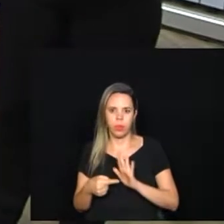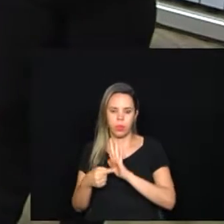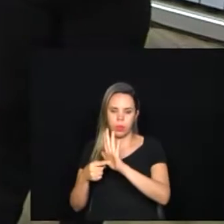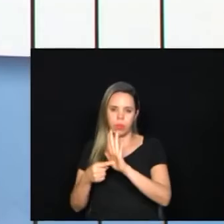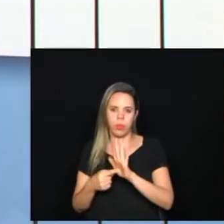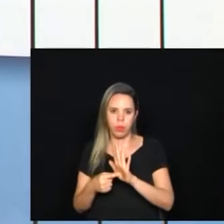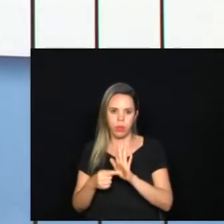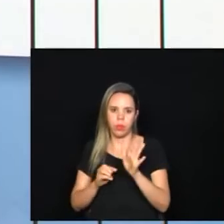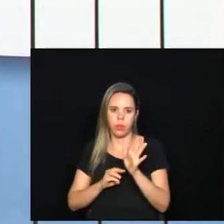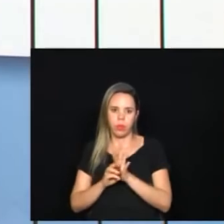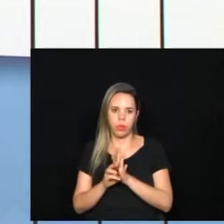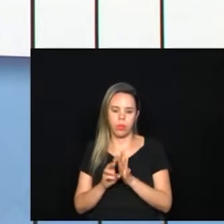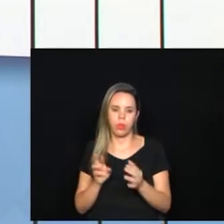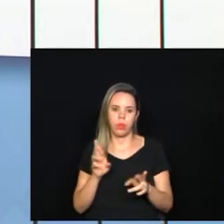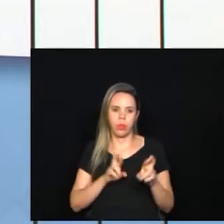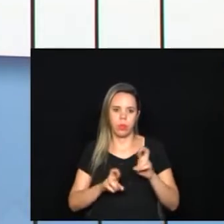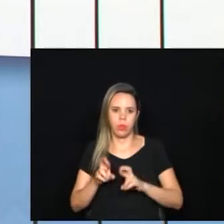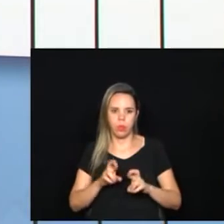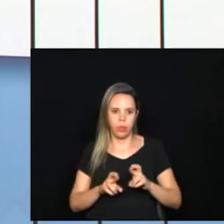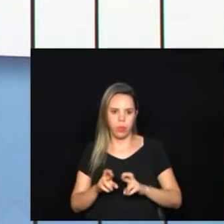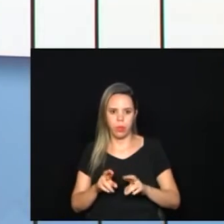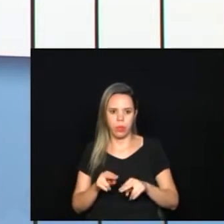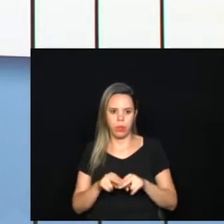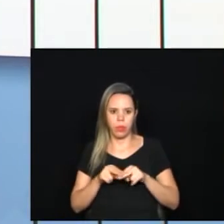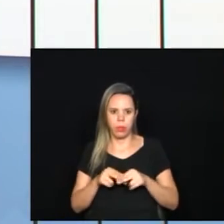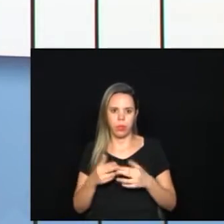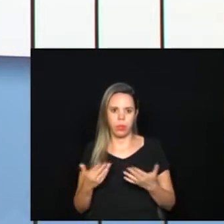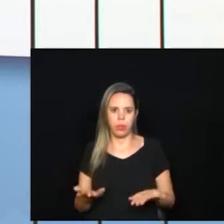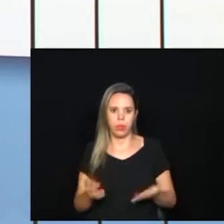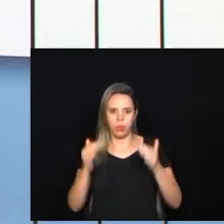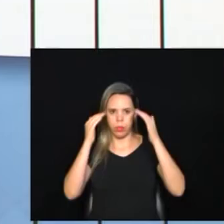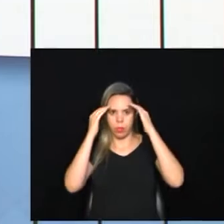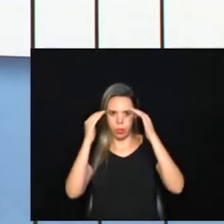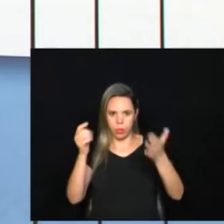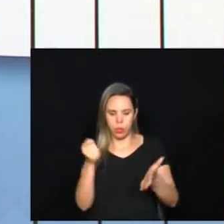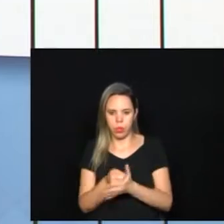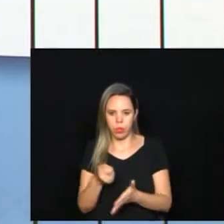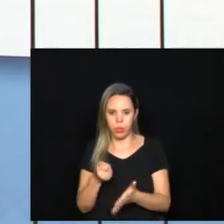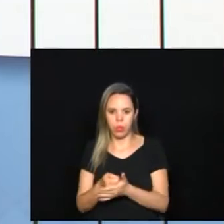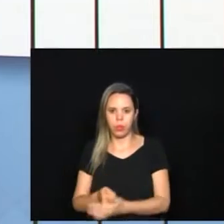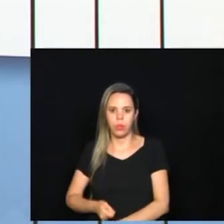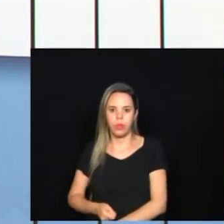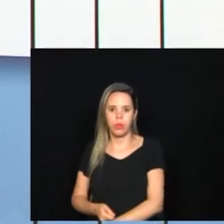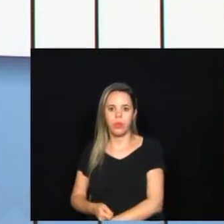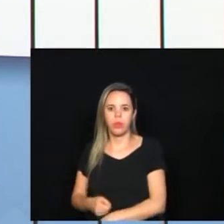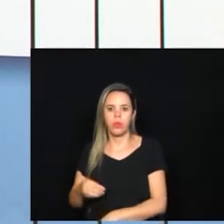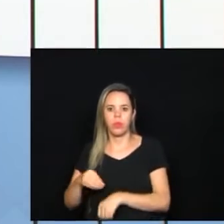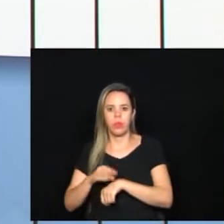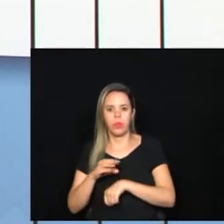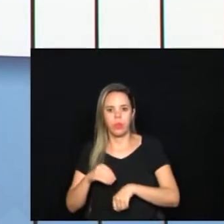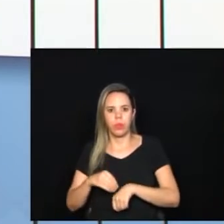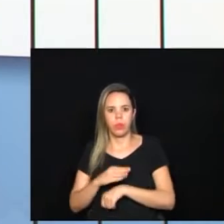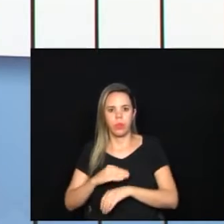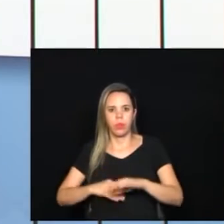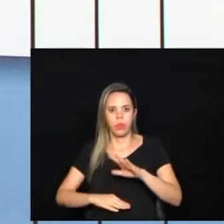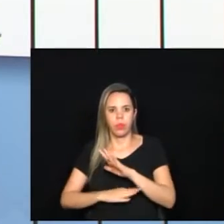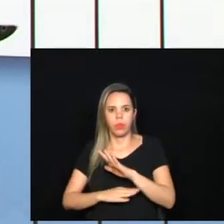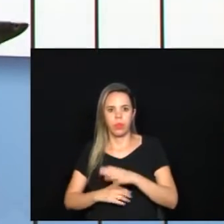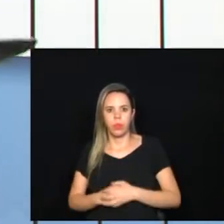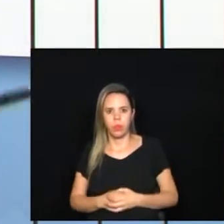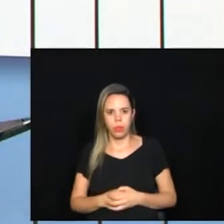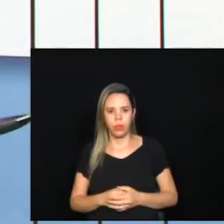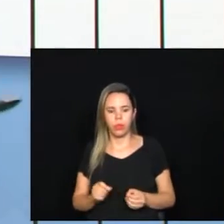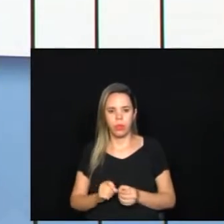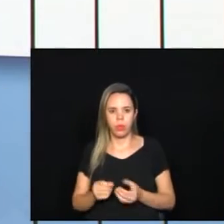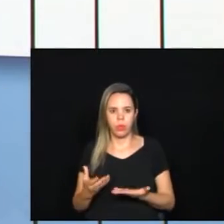das metas fiscais e justamente cumpre uma obrigatoriedade, que é trazer aqui ao Legislativo o que